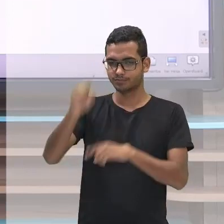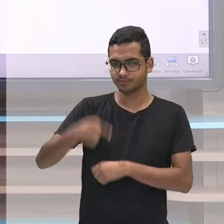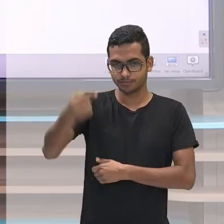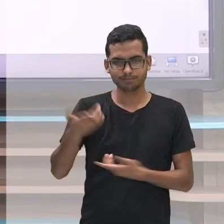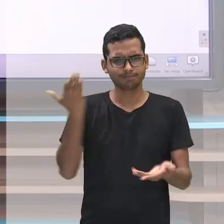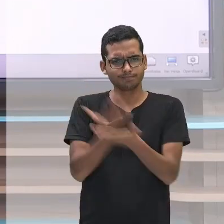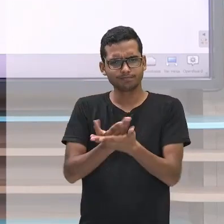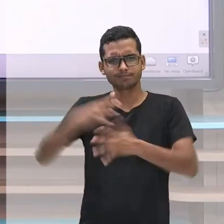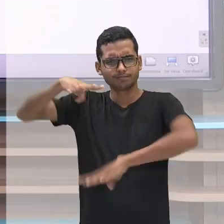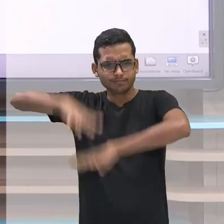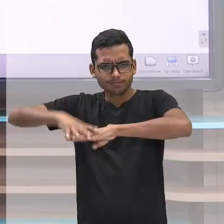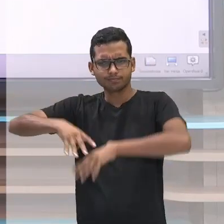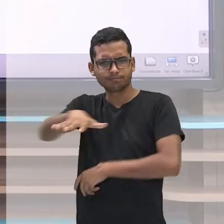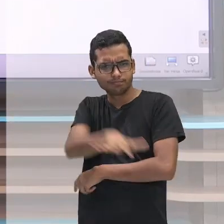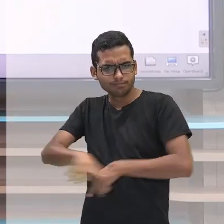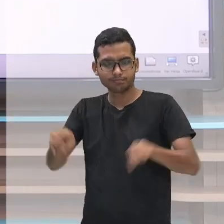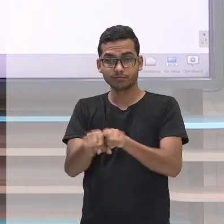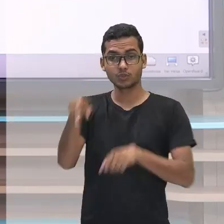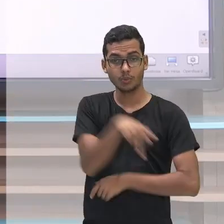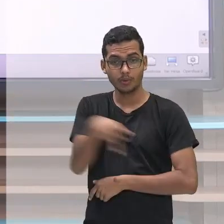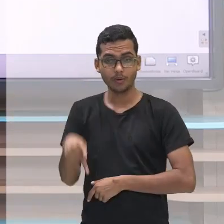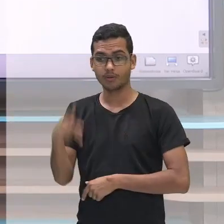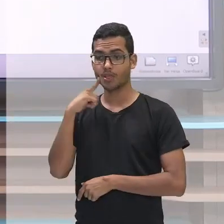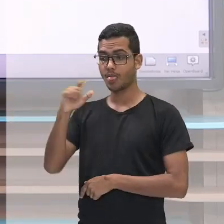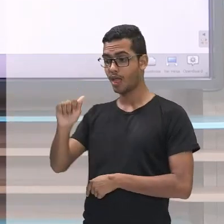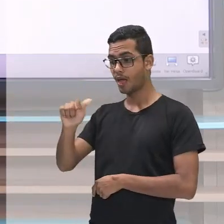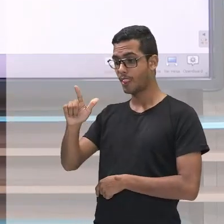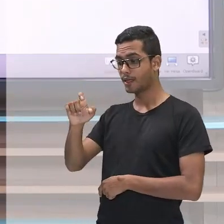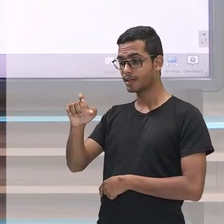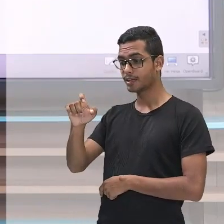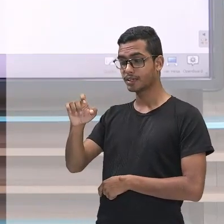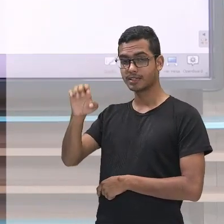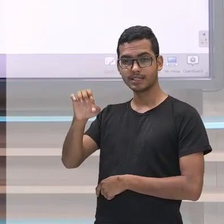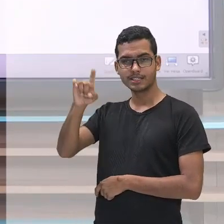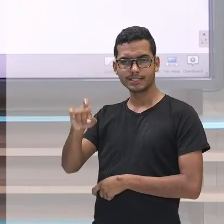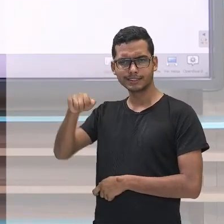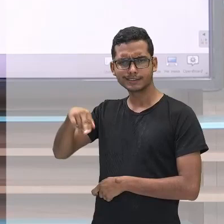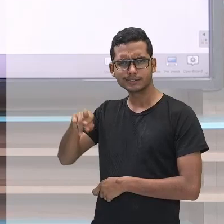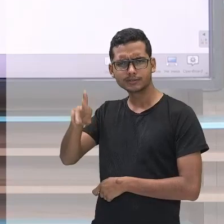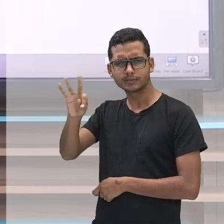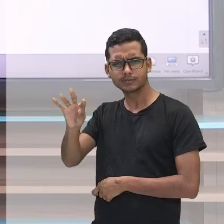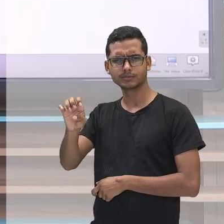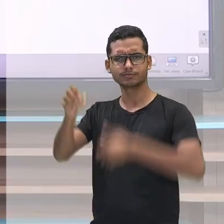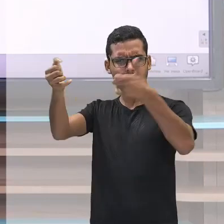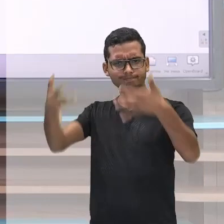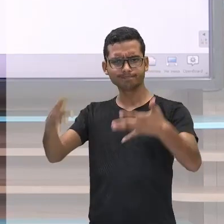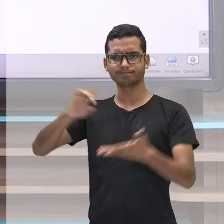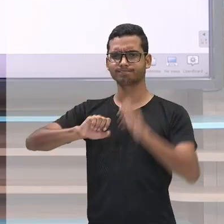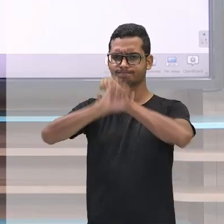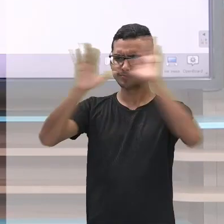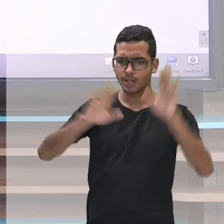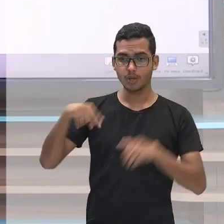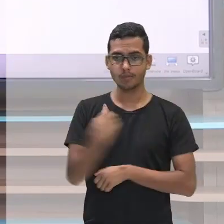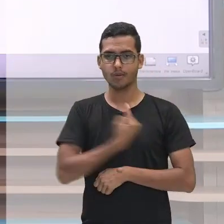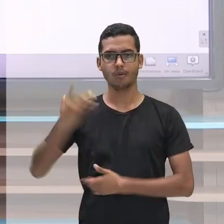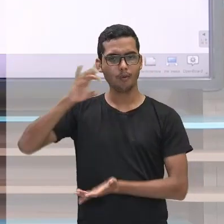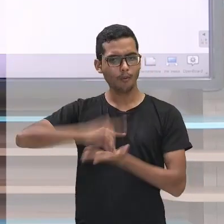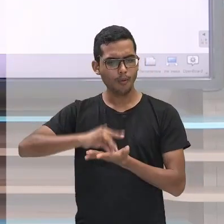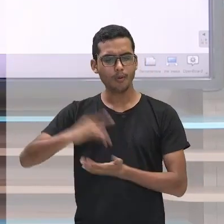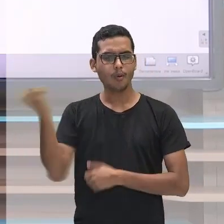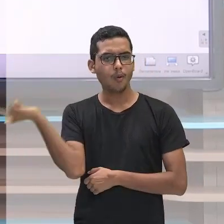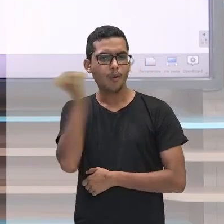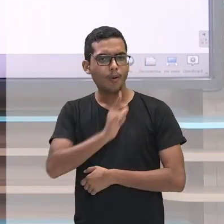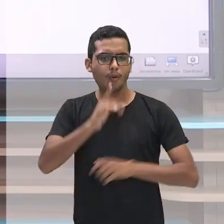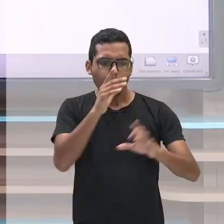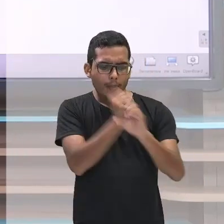de matemática, né? E o professor Alexandre colocou aí bem claro para a gente como é que pode ser feito aí